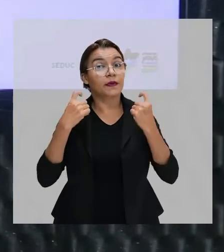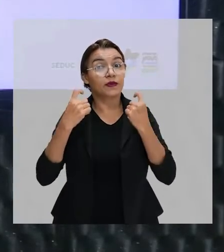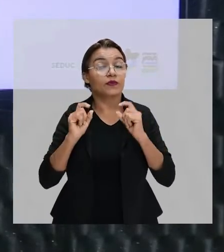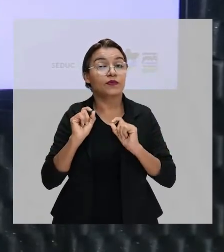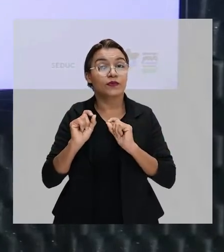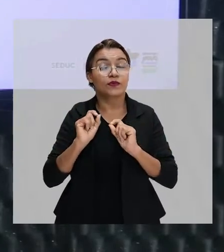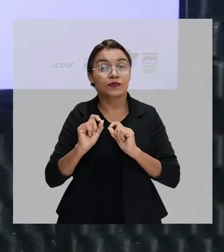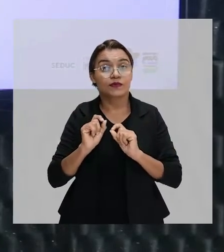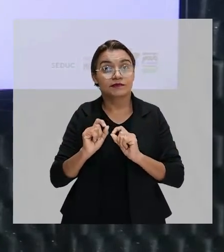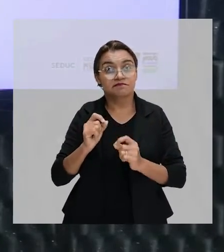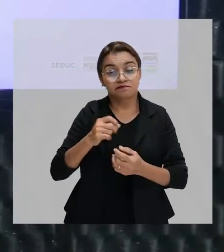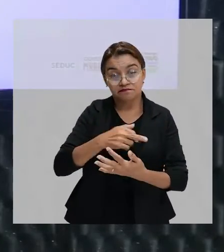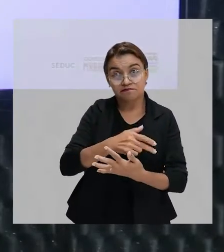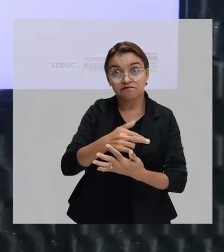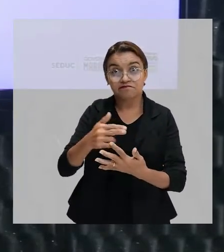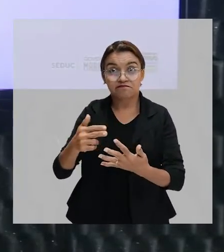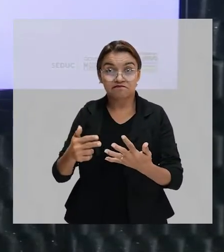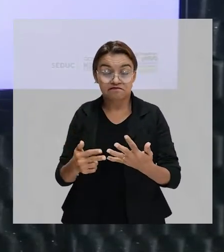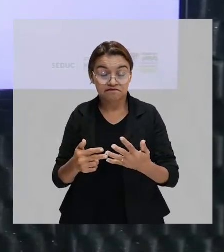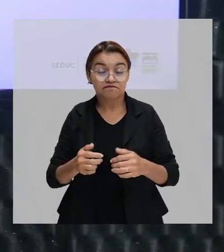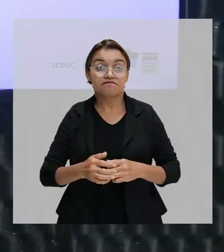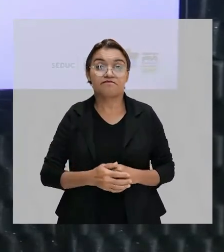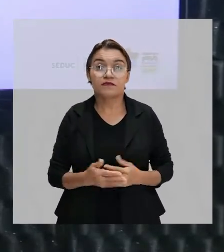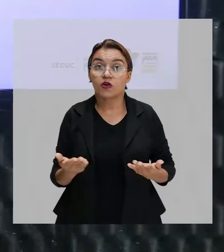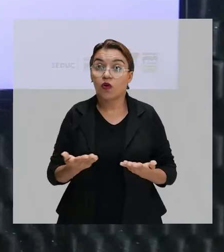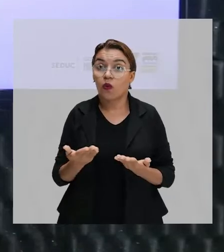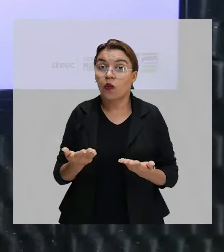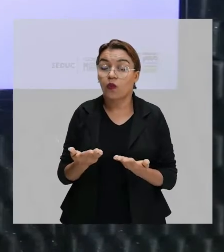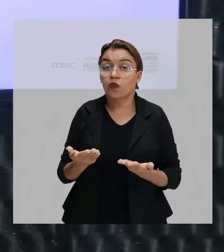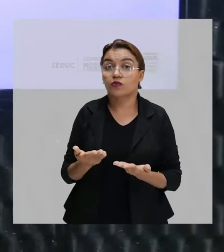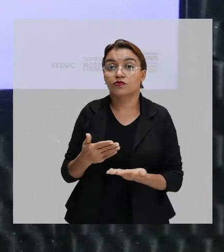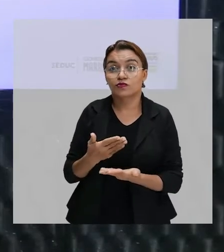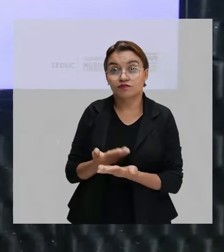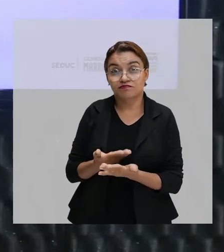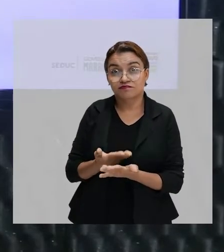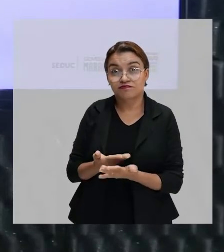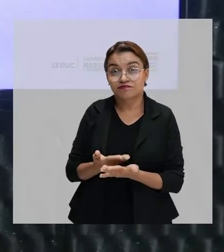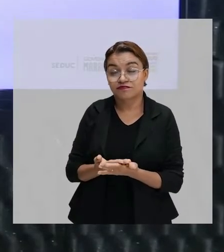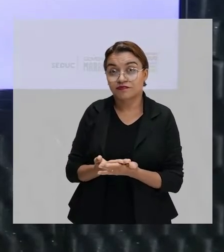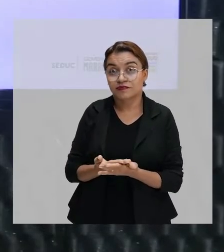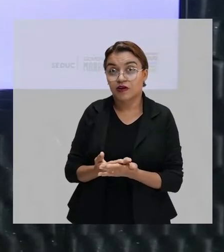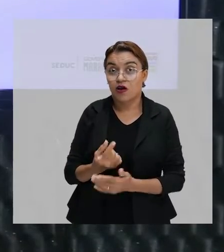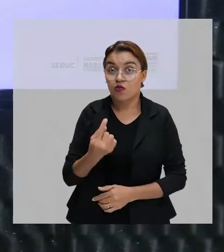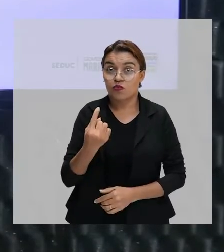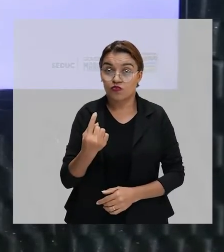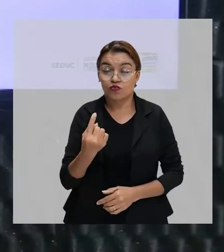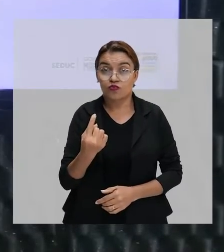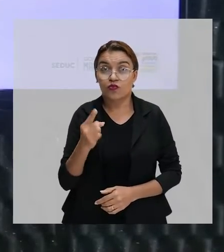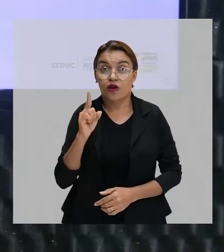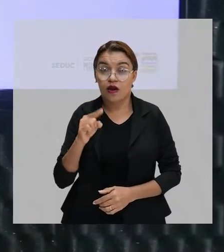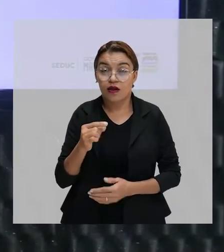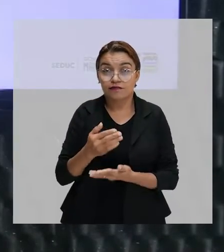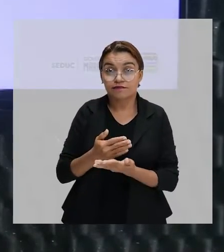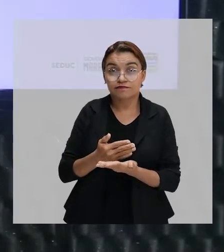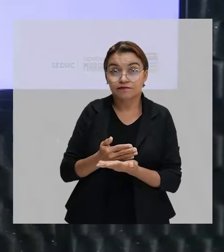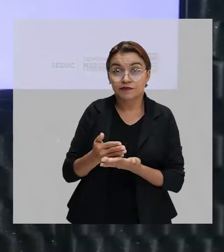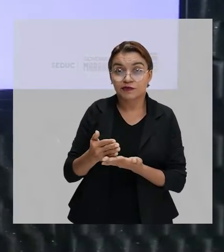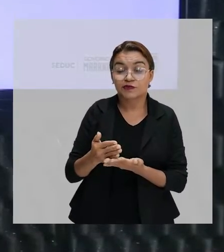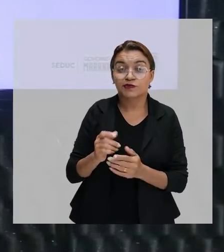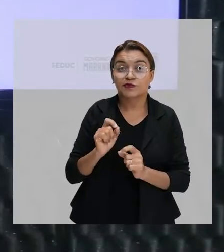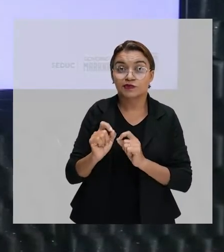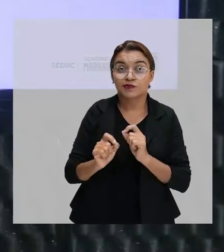O que são esses princípios norteadores hoje nós iremos falar exclusivamente de um que é um princípio